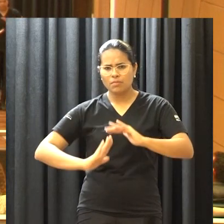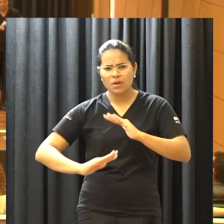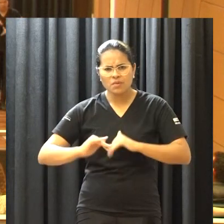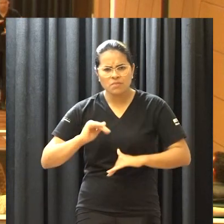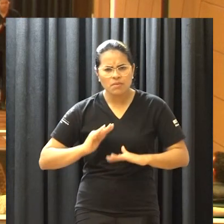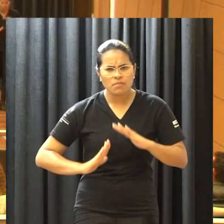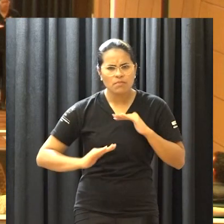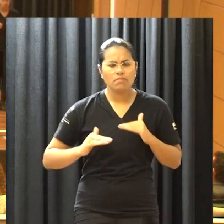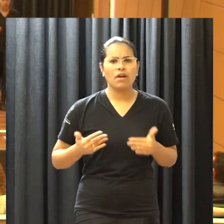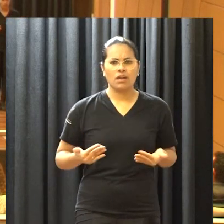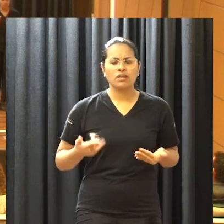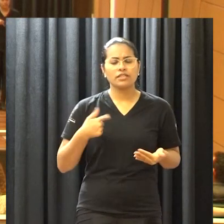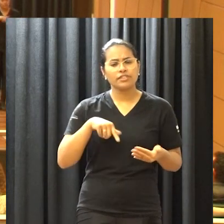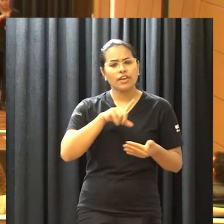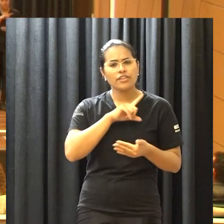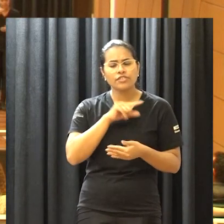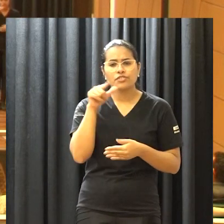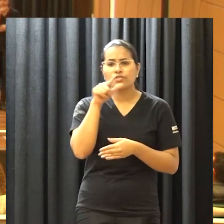gente consegue